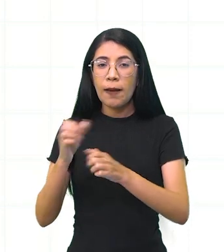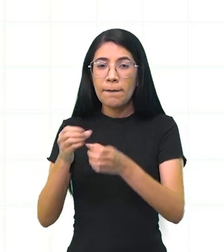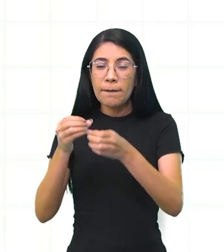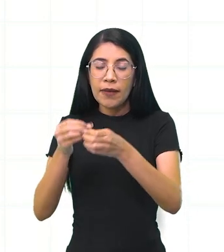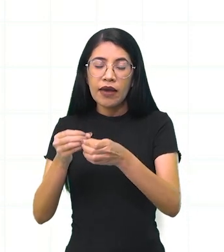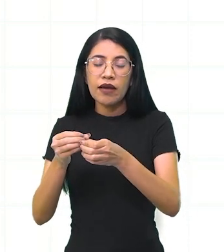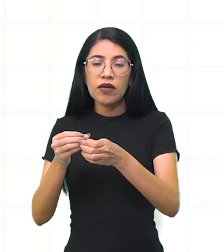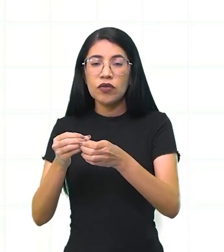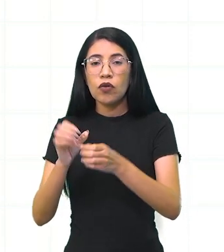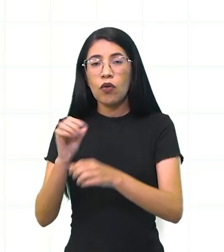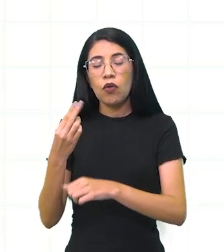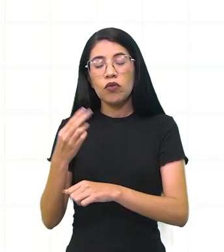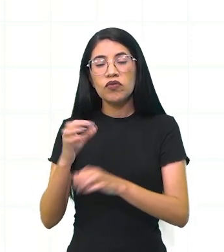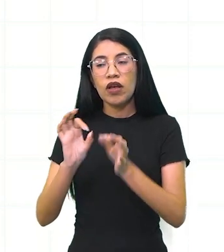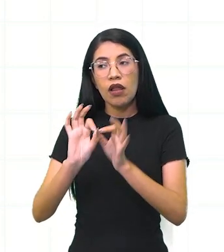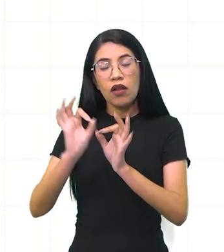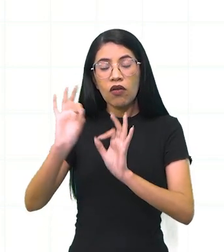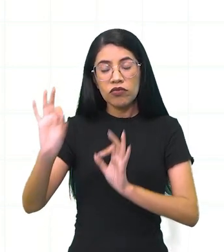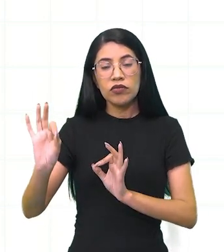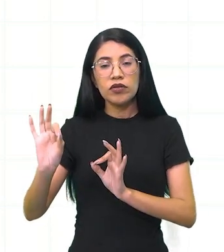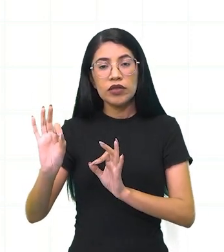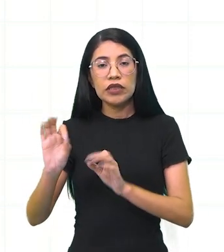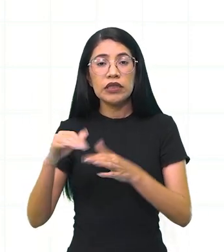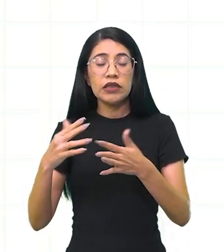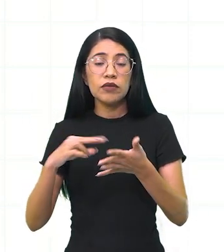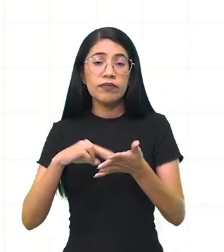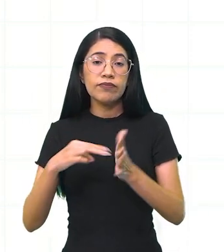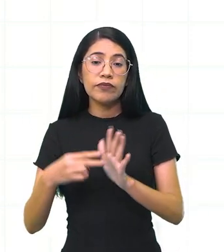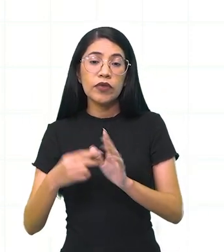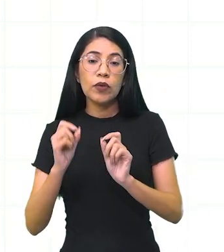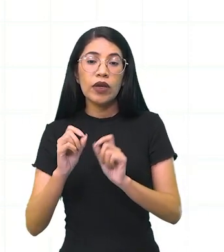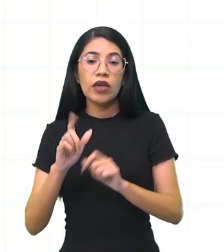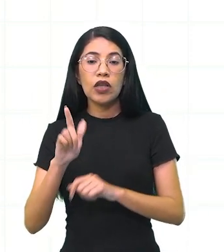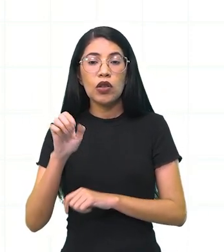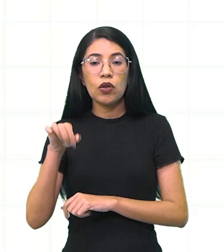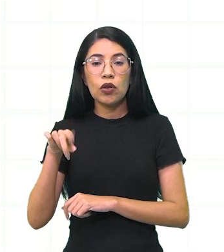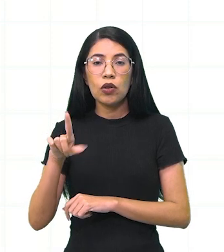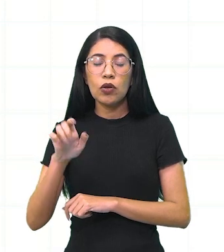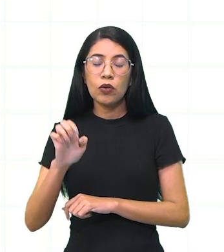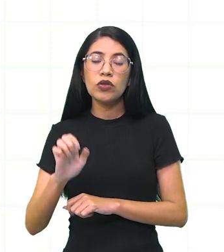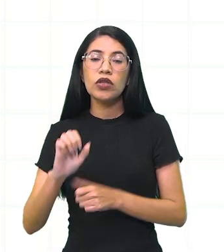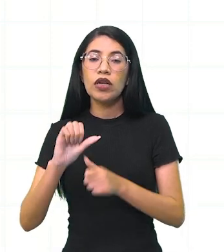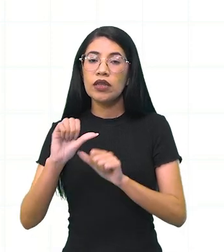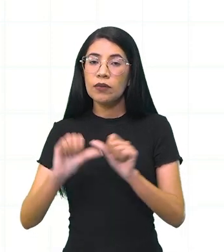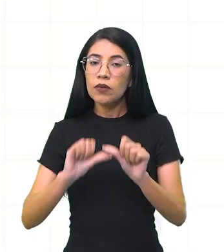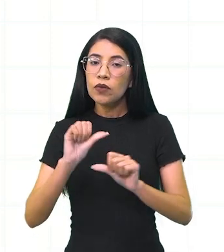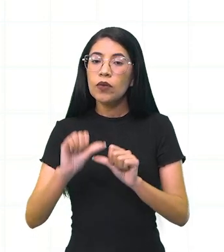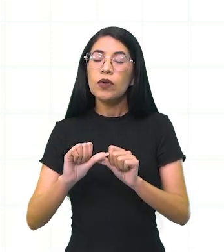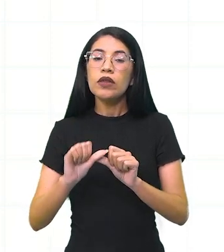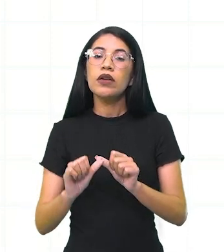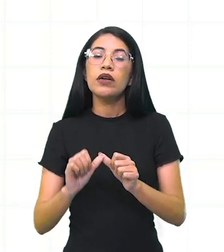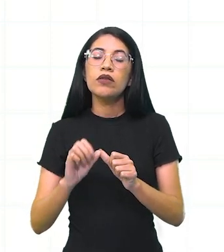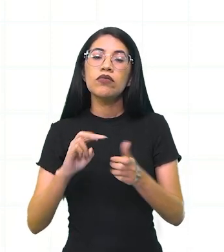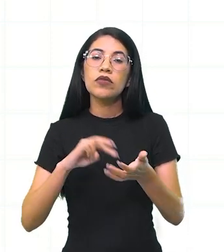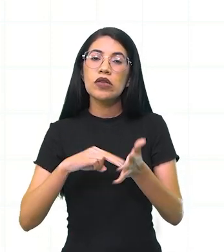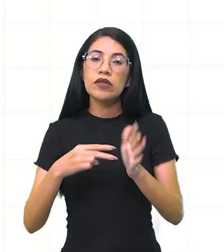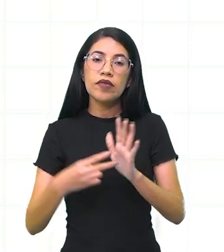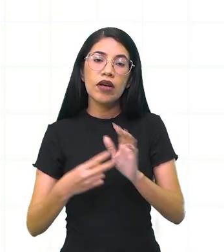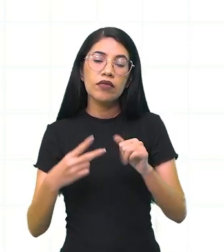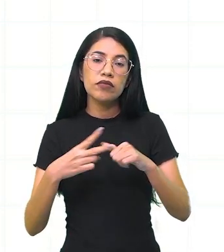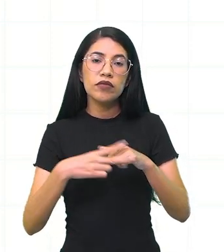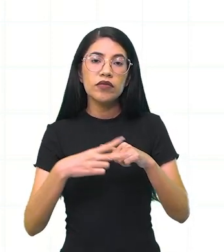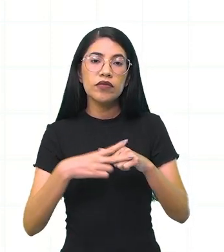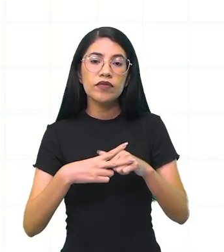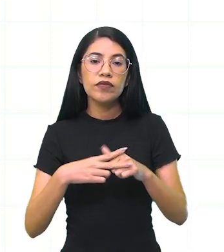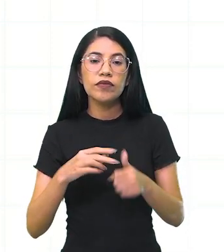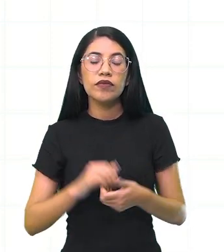fica distante. Logo, a palavra longe está modificando o sentido aqui dos verbos, Procura e